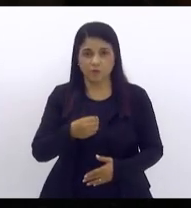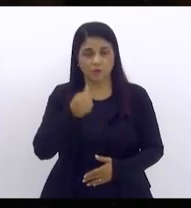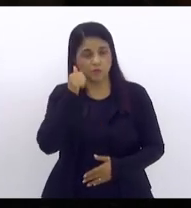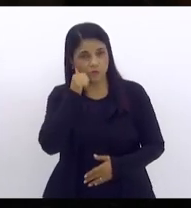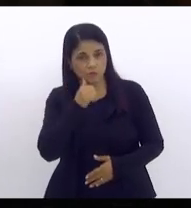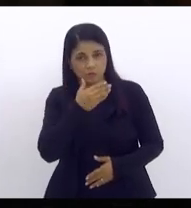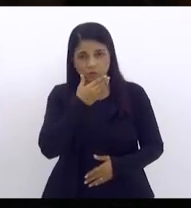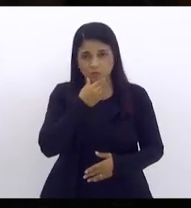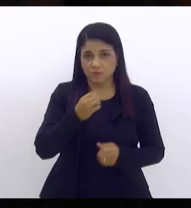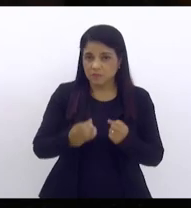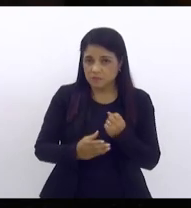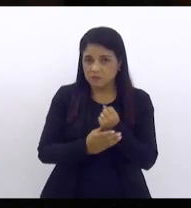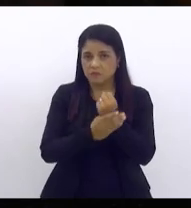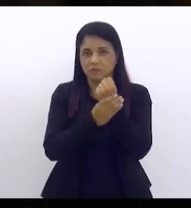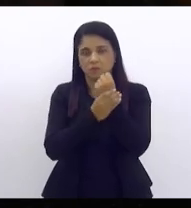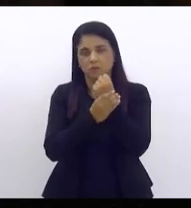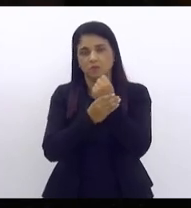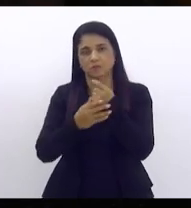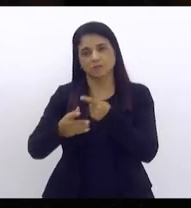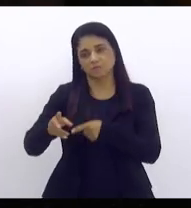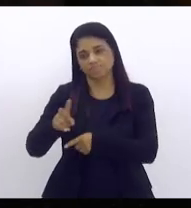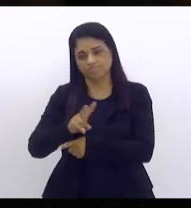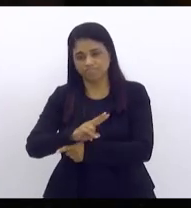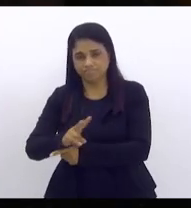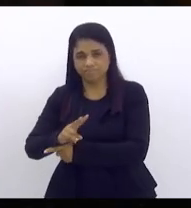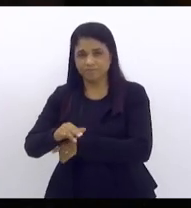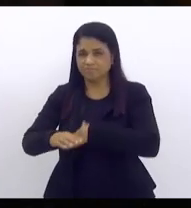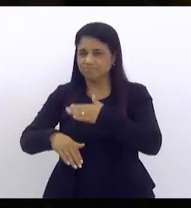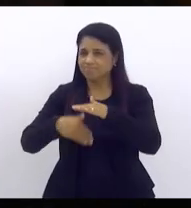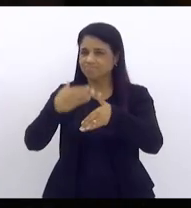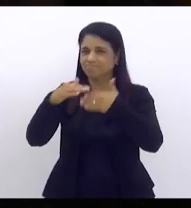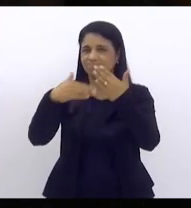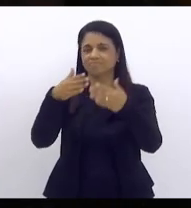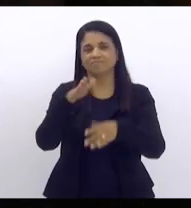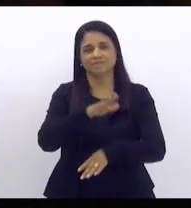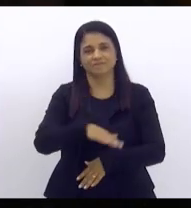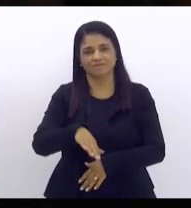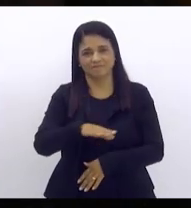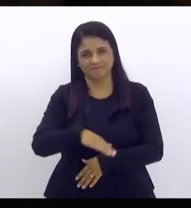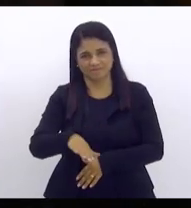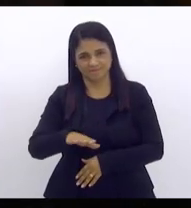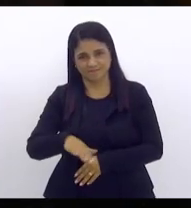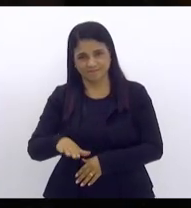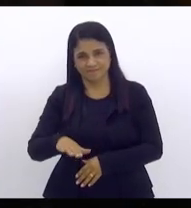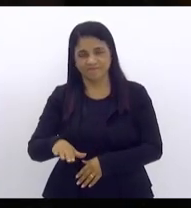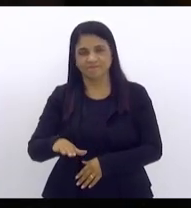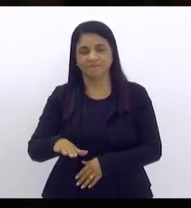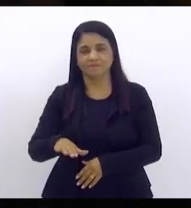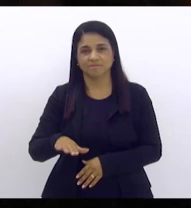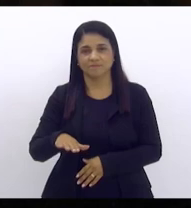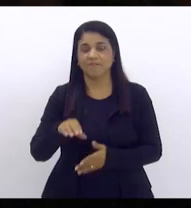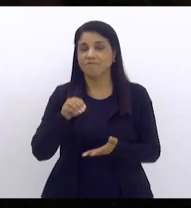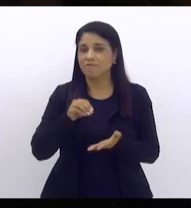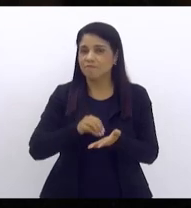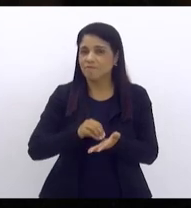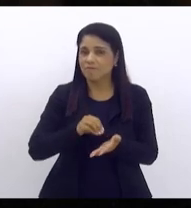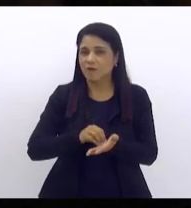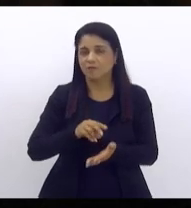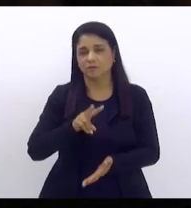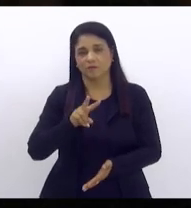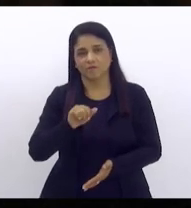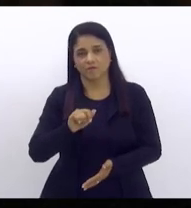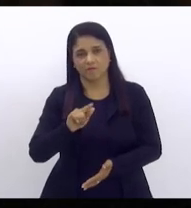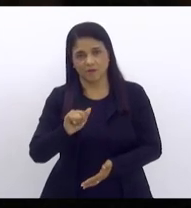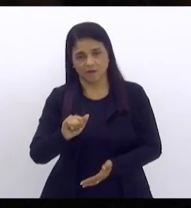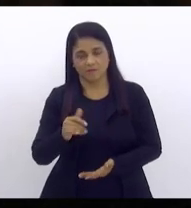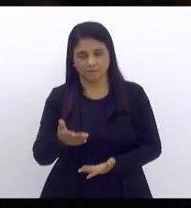para resguardar ali o crescimento dessa criança, a gente tem essa falta